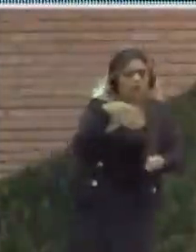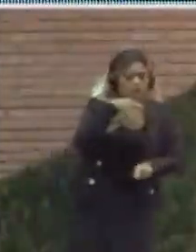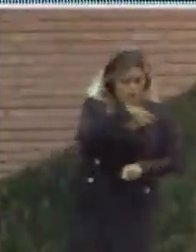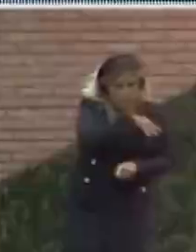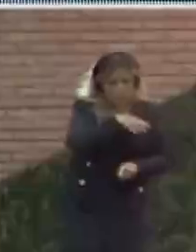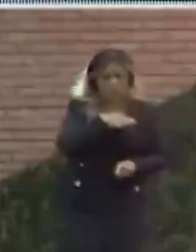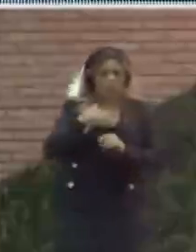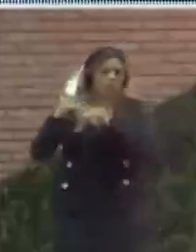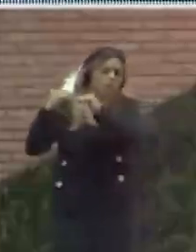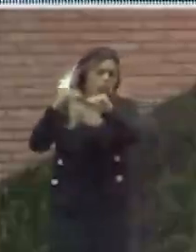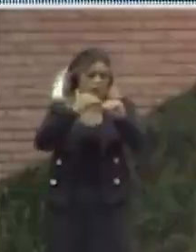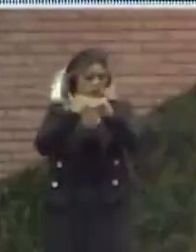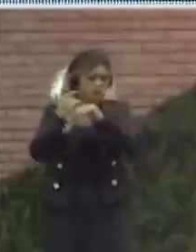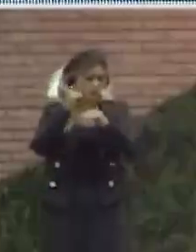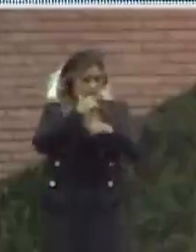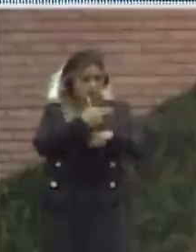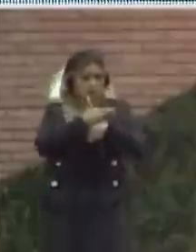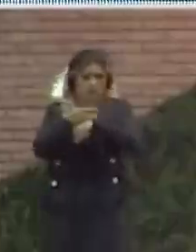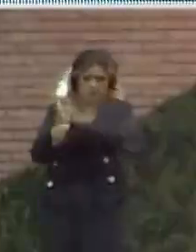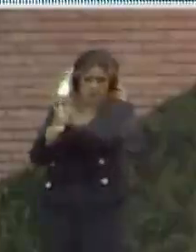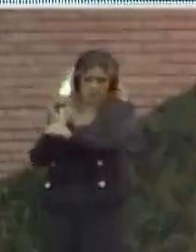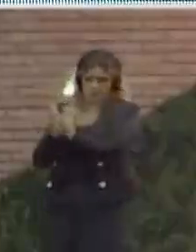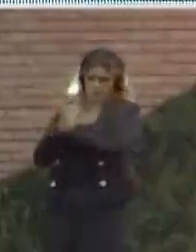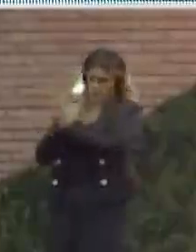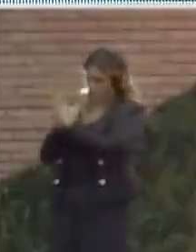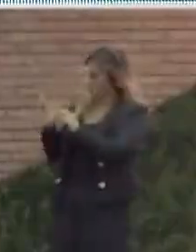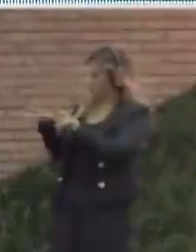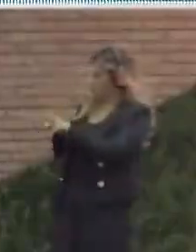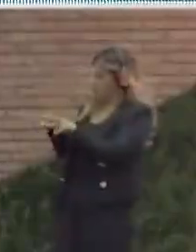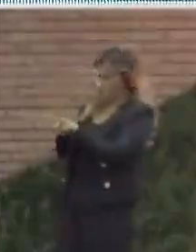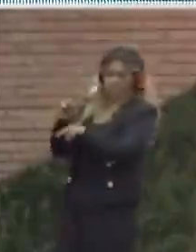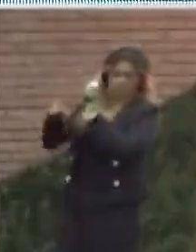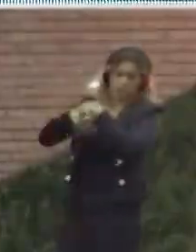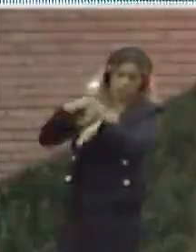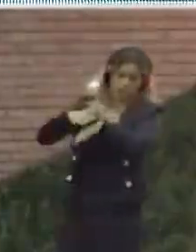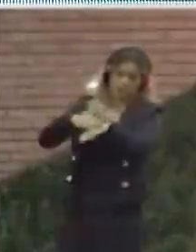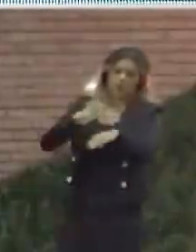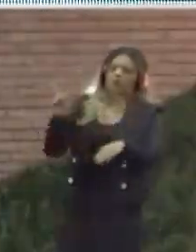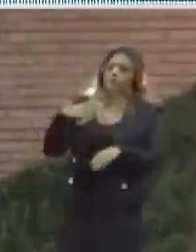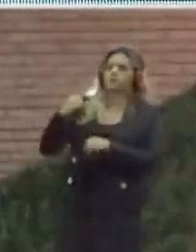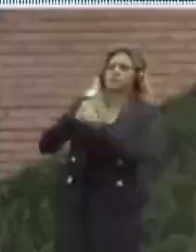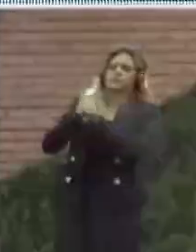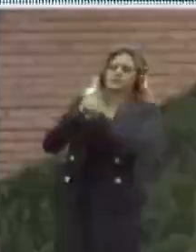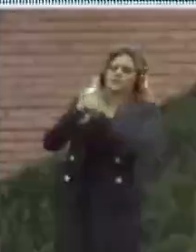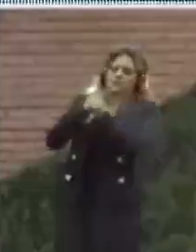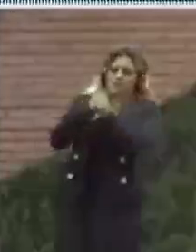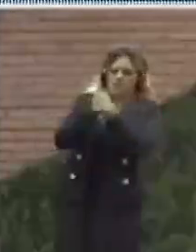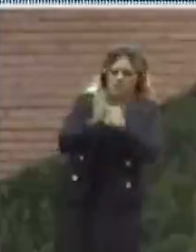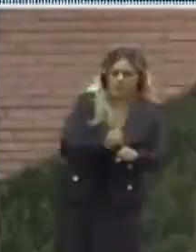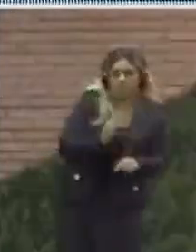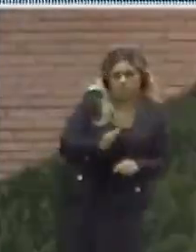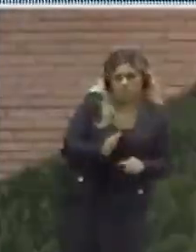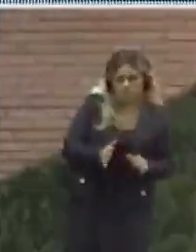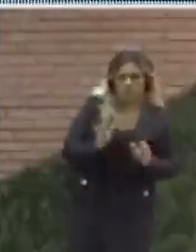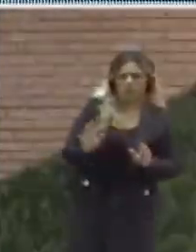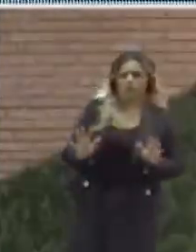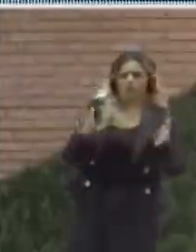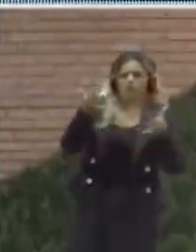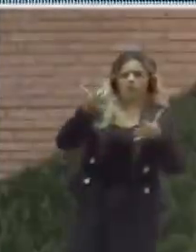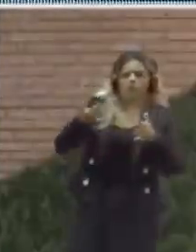uma padronização sobre o que deve ser feito, como vai ser feito. E depois de muitos anos, isso acabou criando